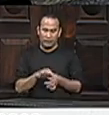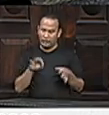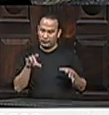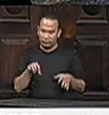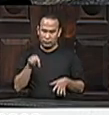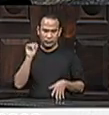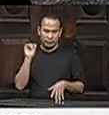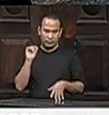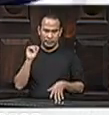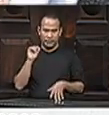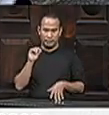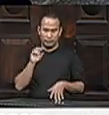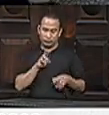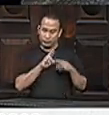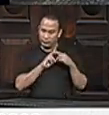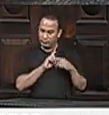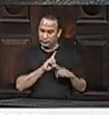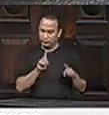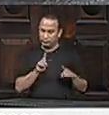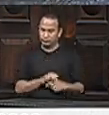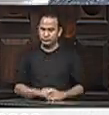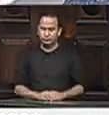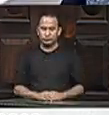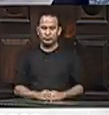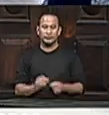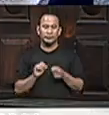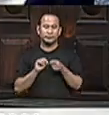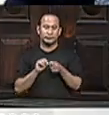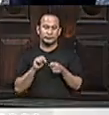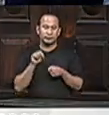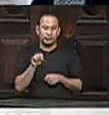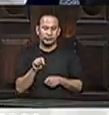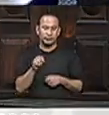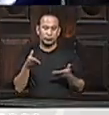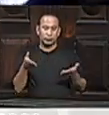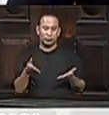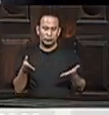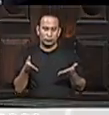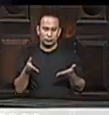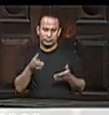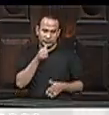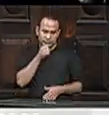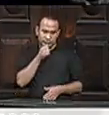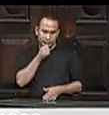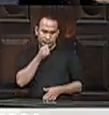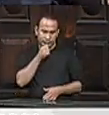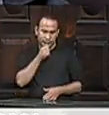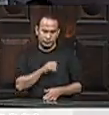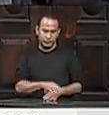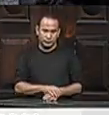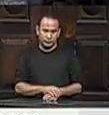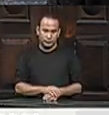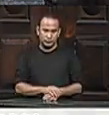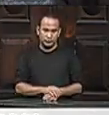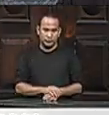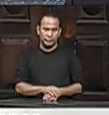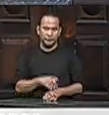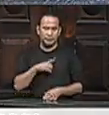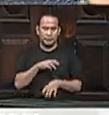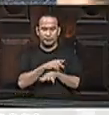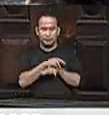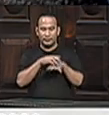senhor governador não terá o livre-arbítrio de escolher a entidade sindical, como se quis falar